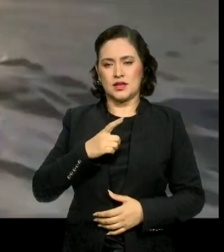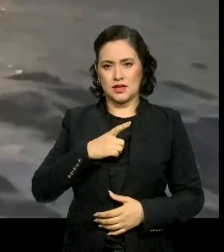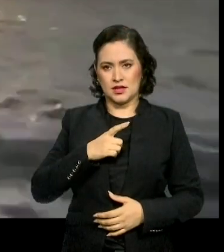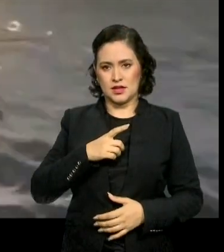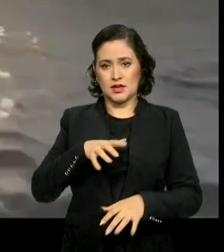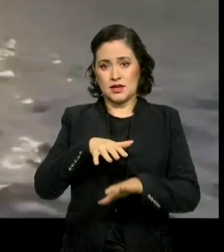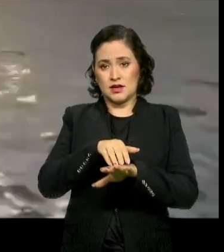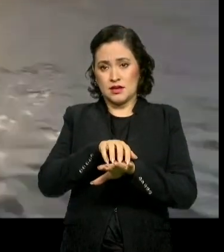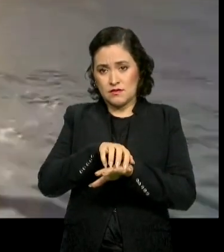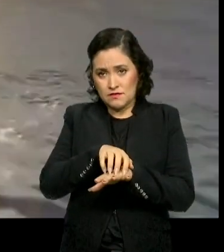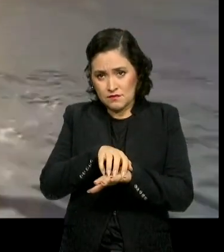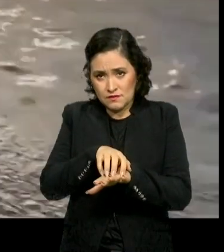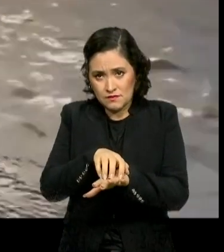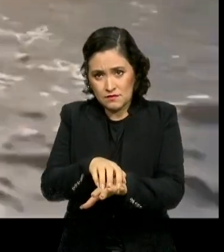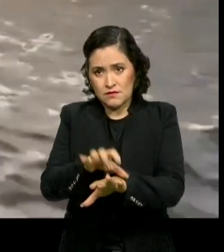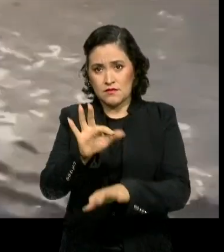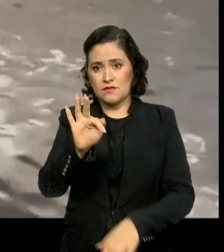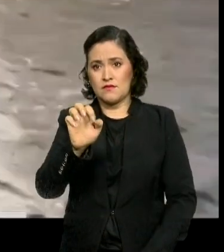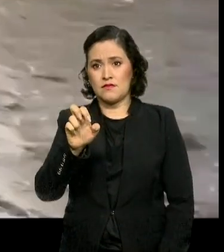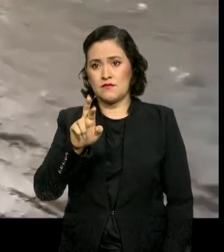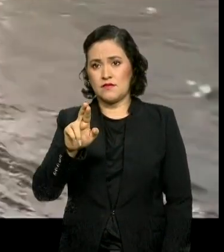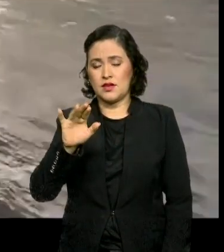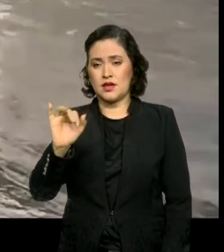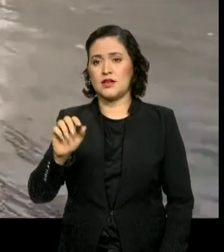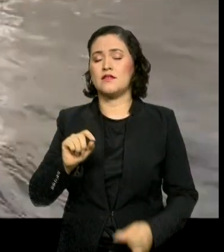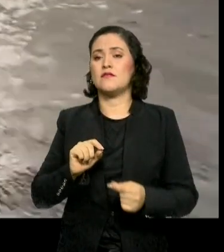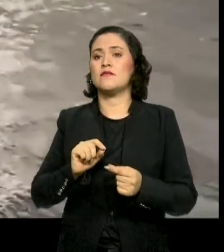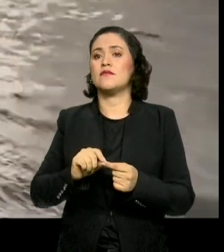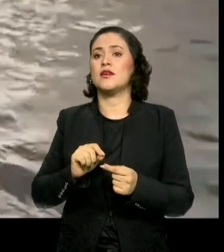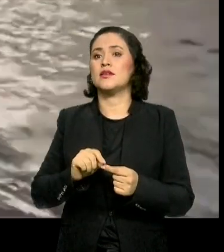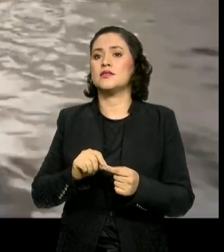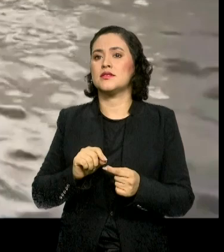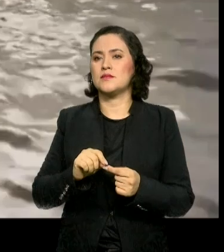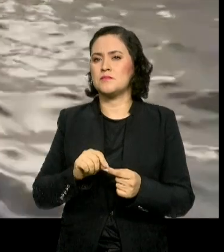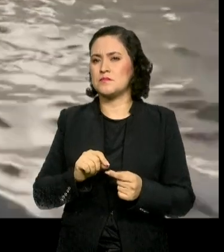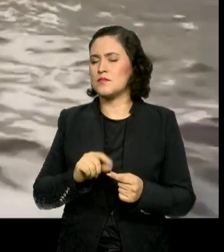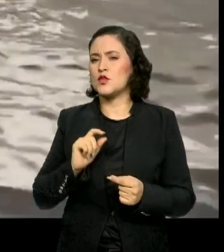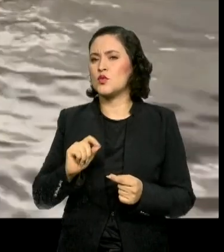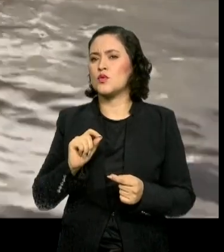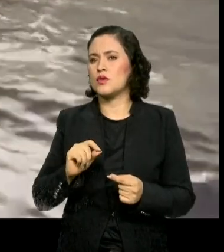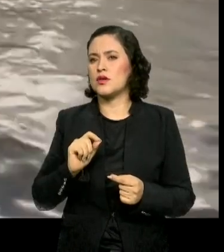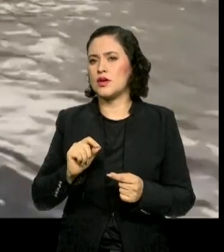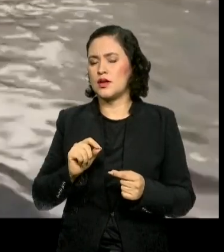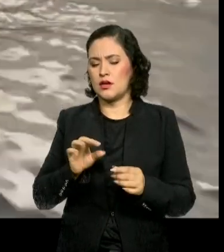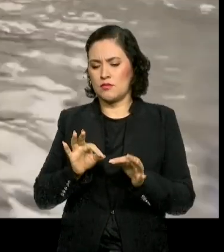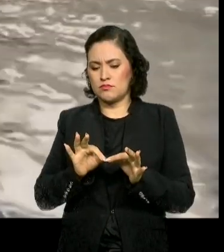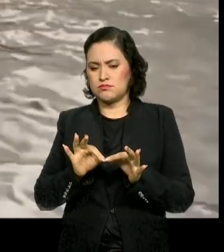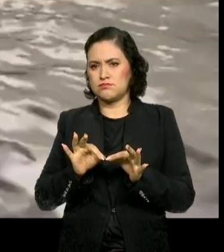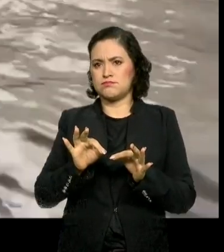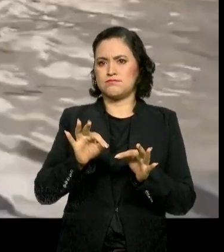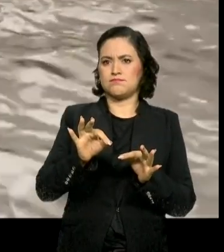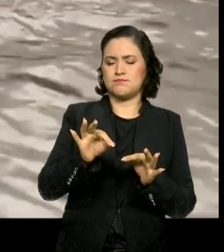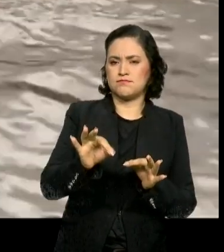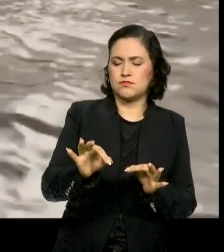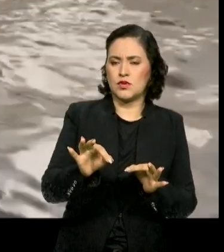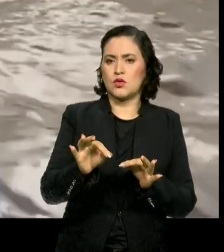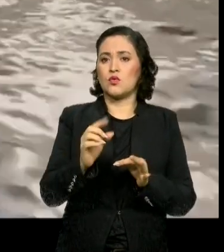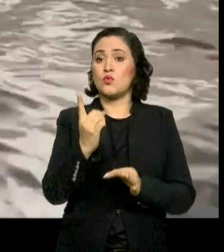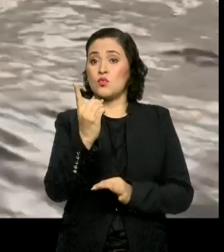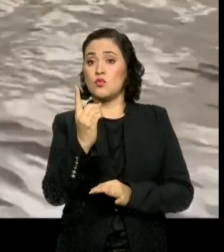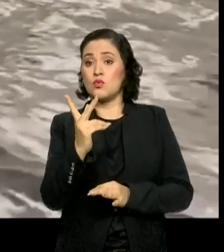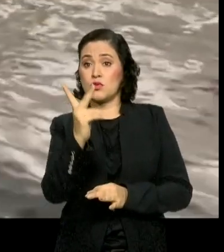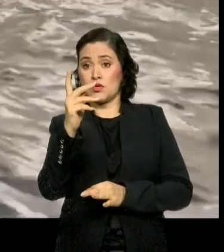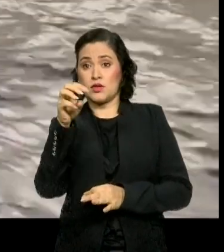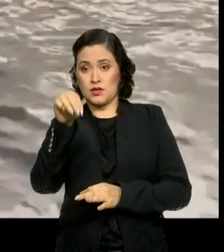A travessia hoje é uma travessia de 25 km até o Porto do Cujupe. E vejo que